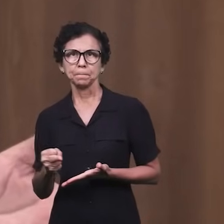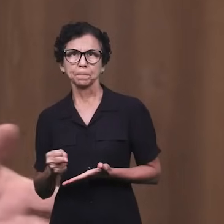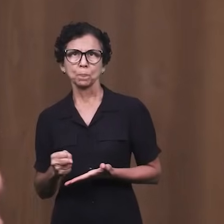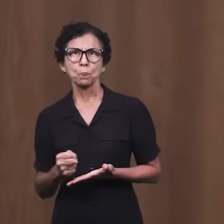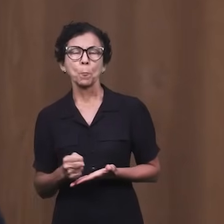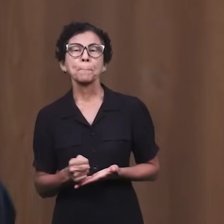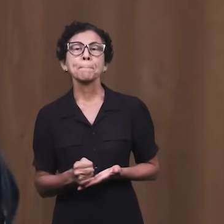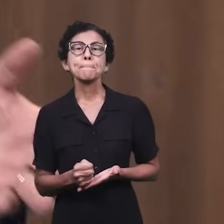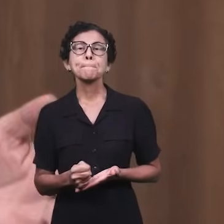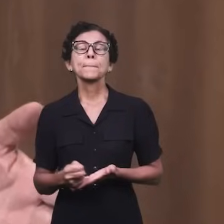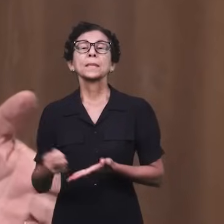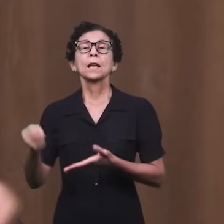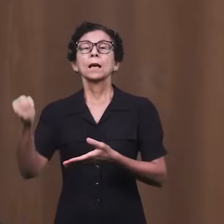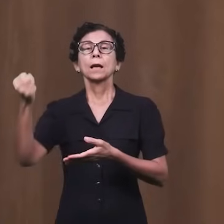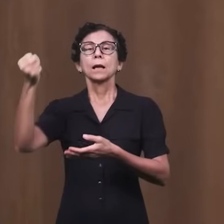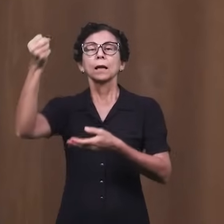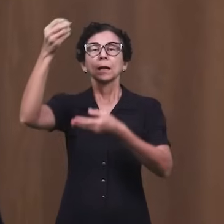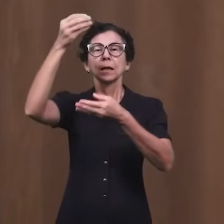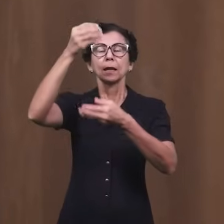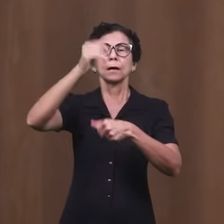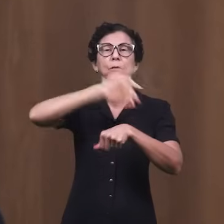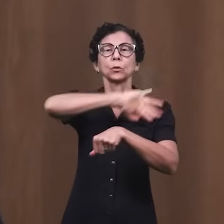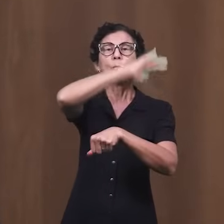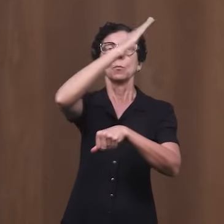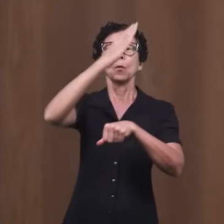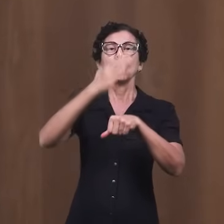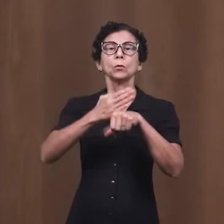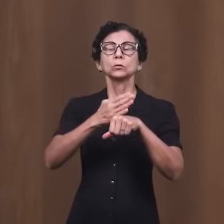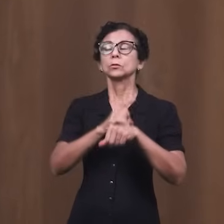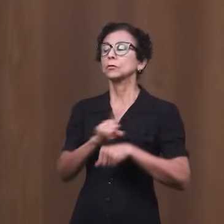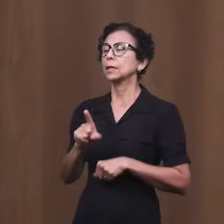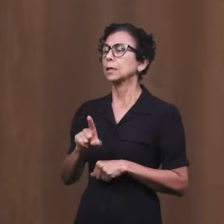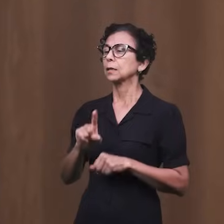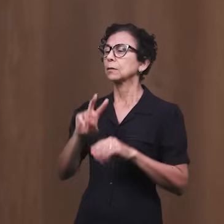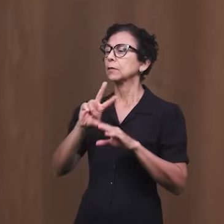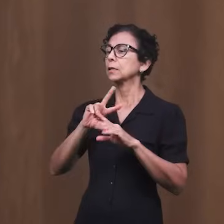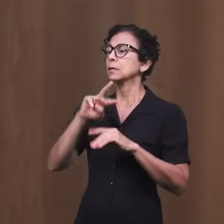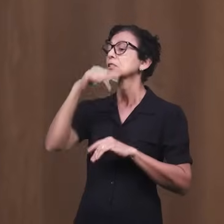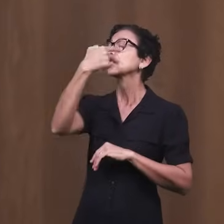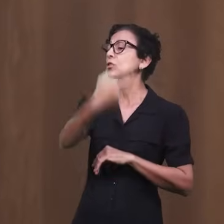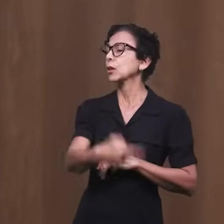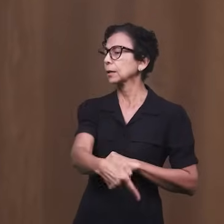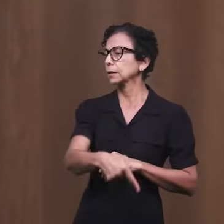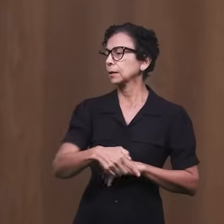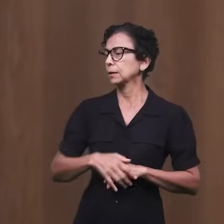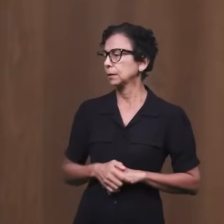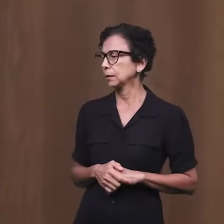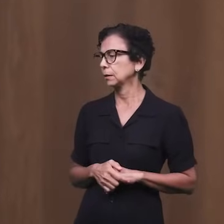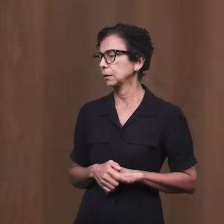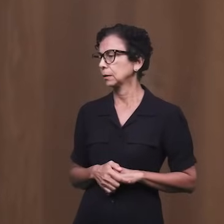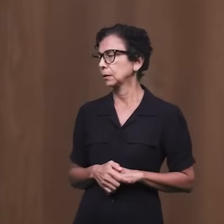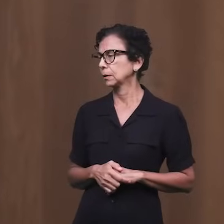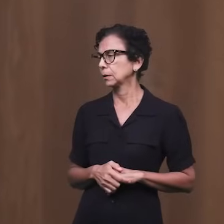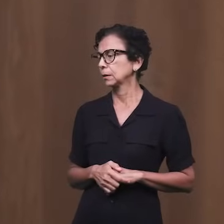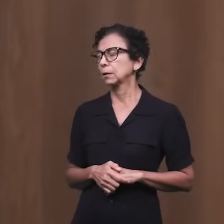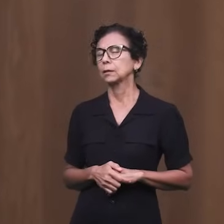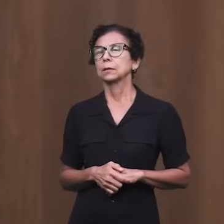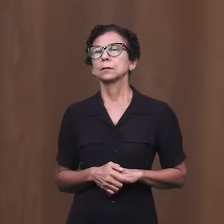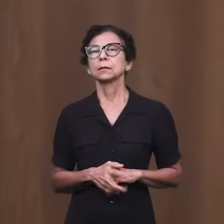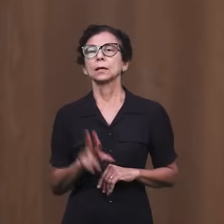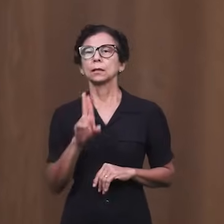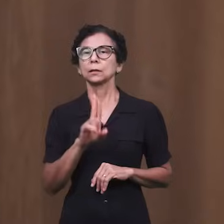faz uma proposta Olha lança-te daqui abaixo aí ele usa a palavra também ele usa a palavra que é o Salmo